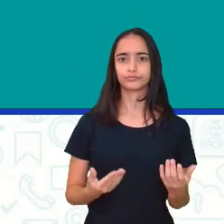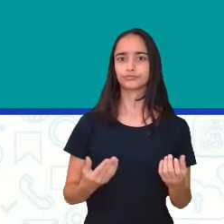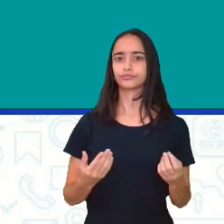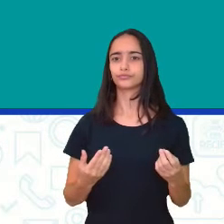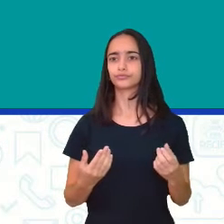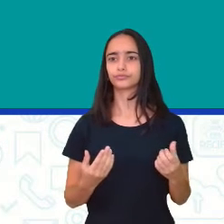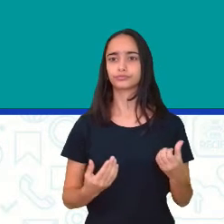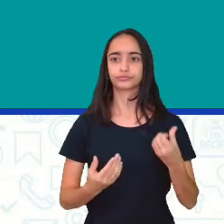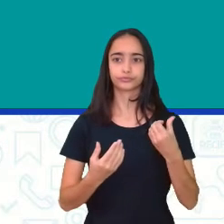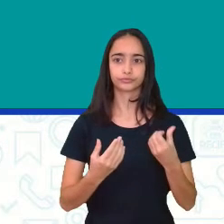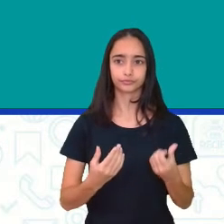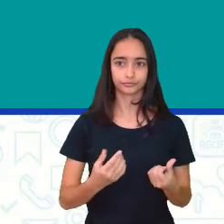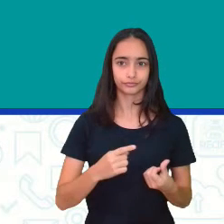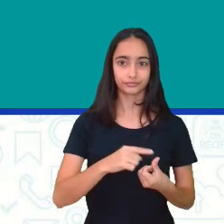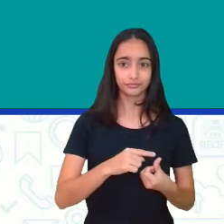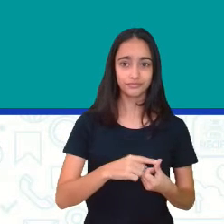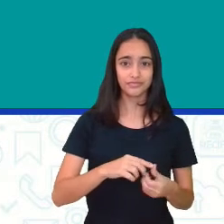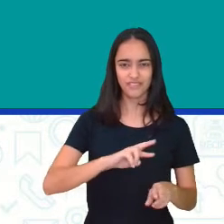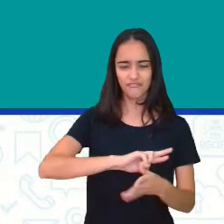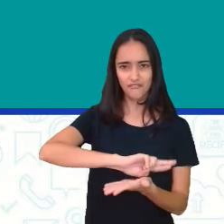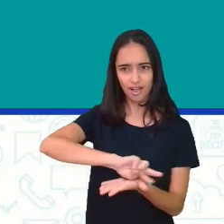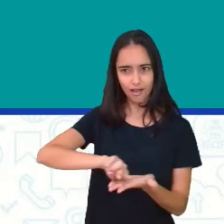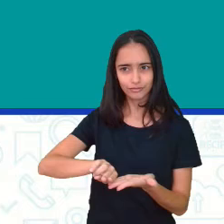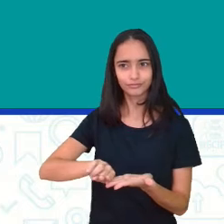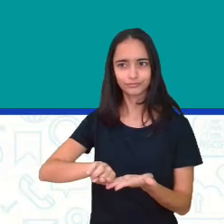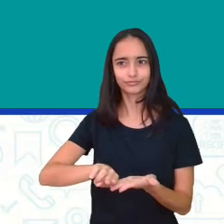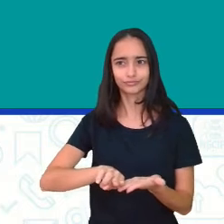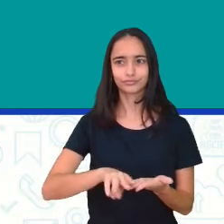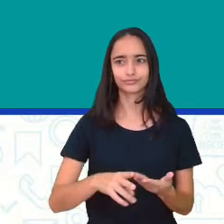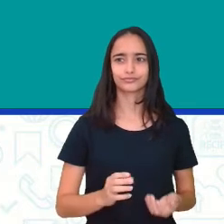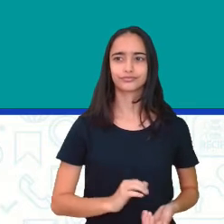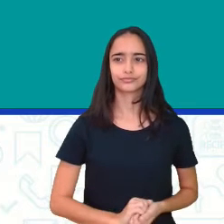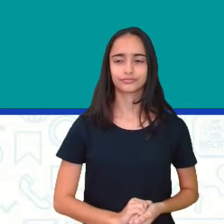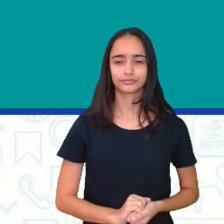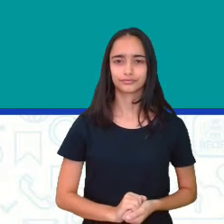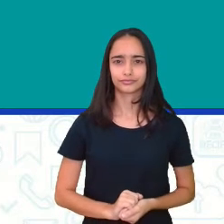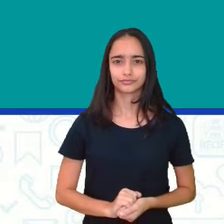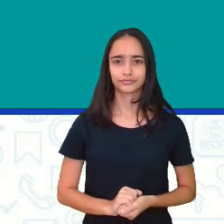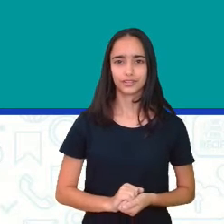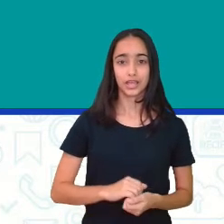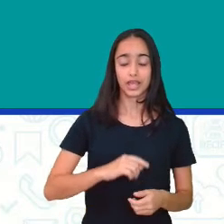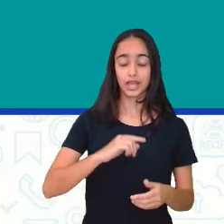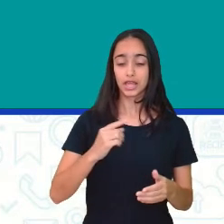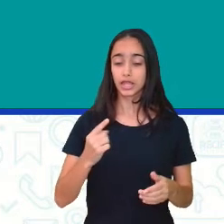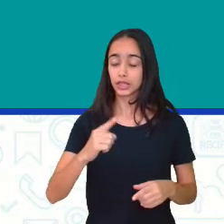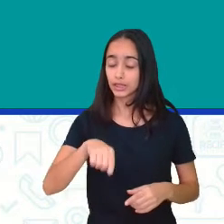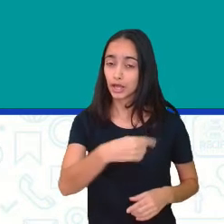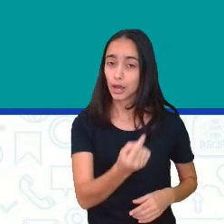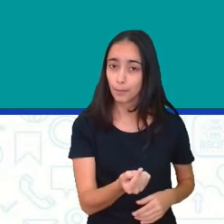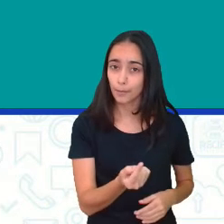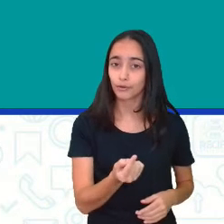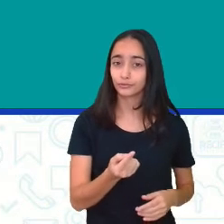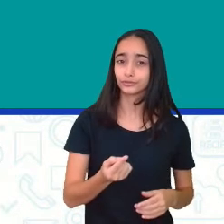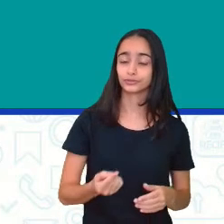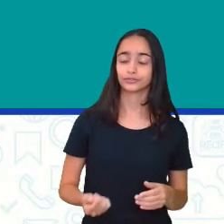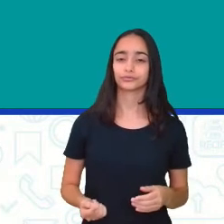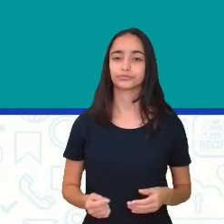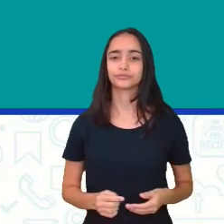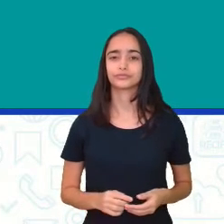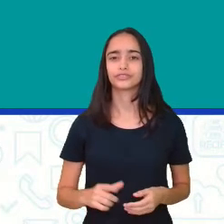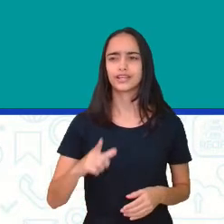a variabilidade e aí, por último e não menos importante,